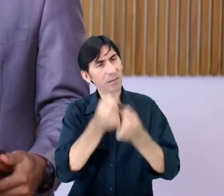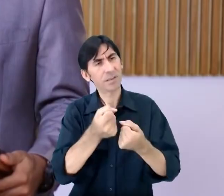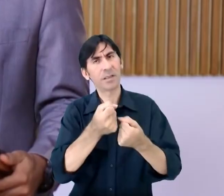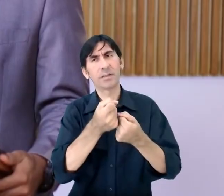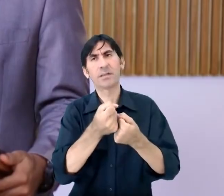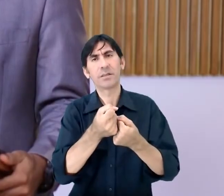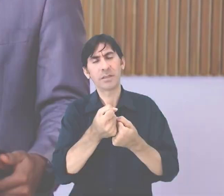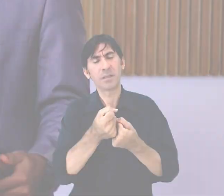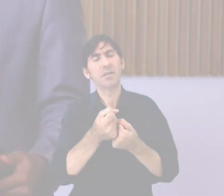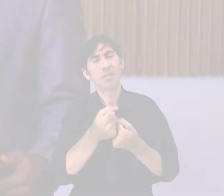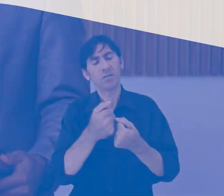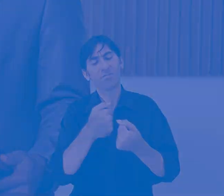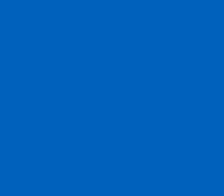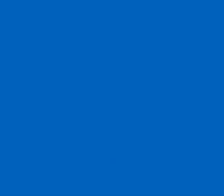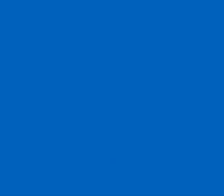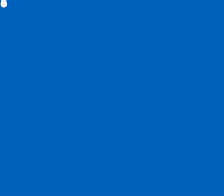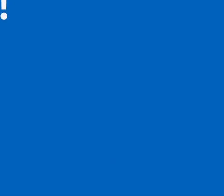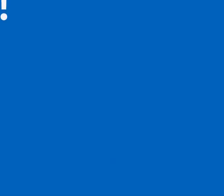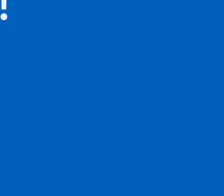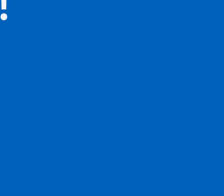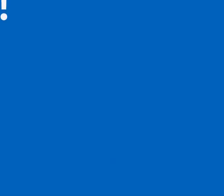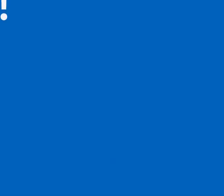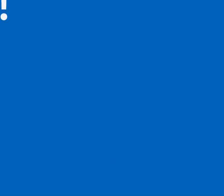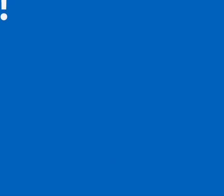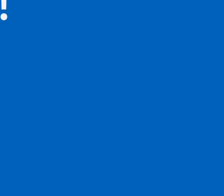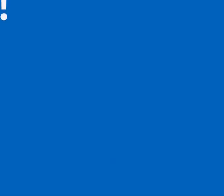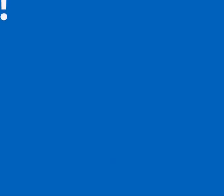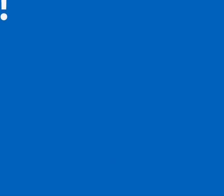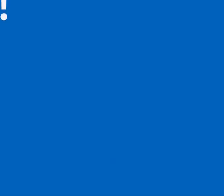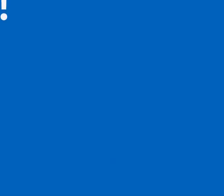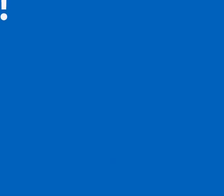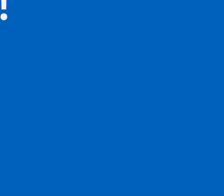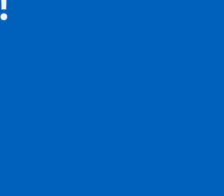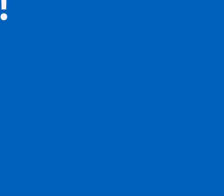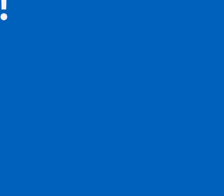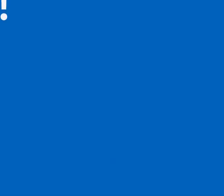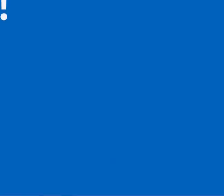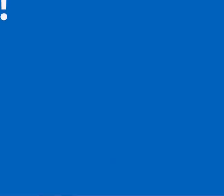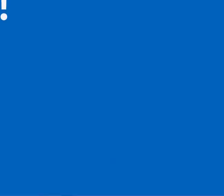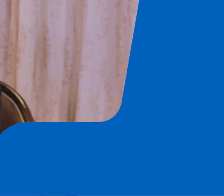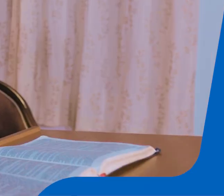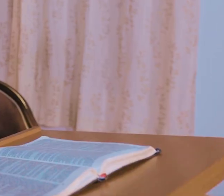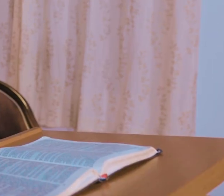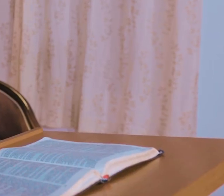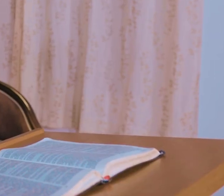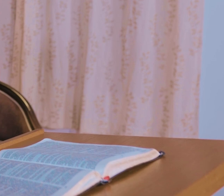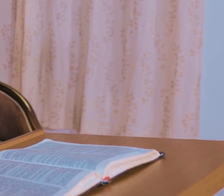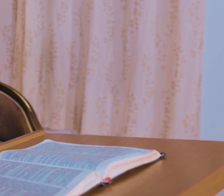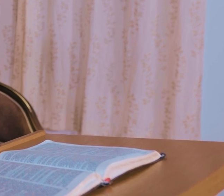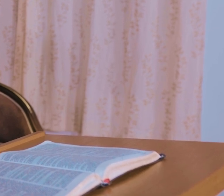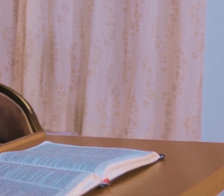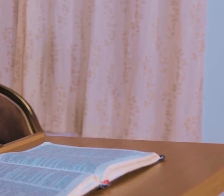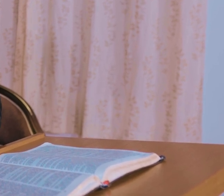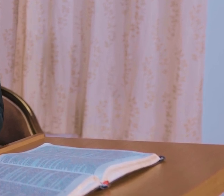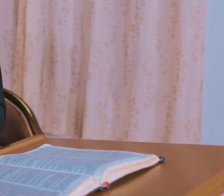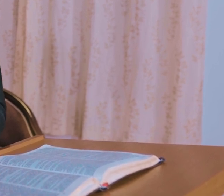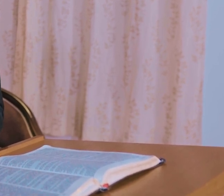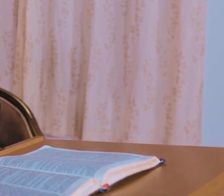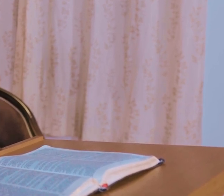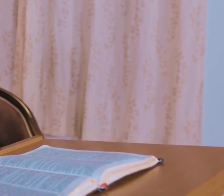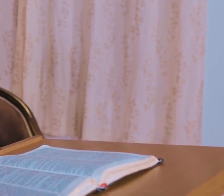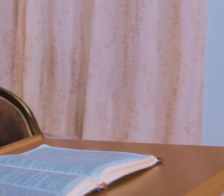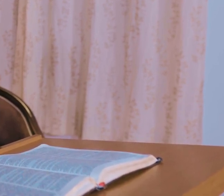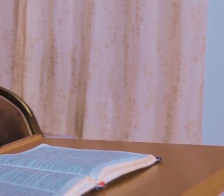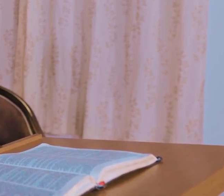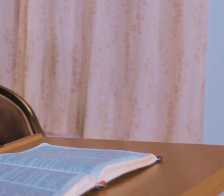desejo e oração. Amém. Se de alguma forma essa mensagem